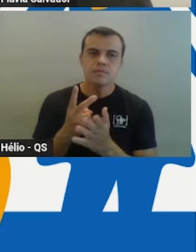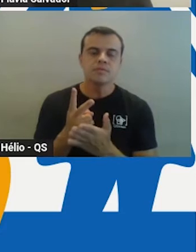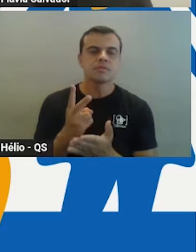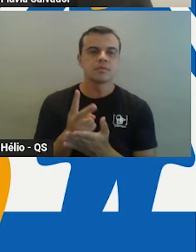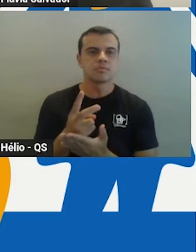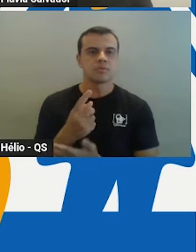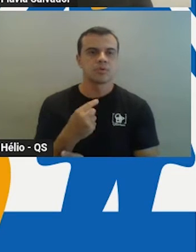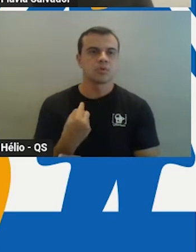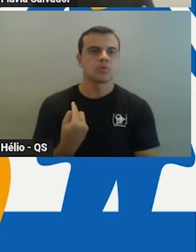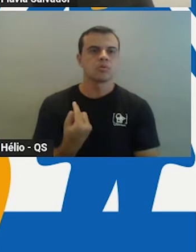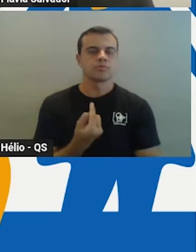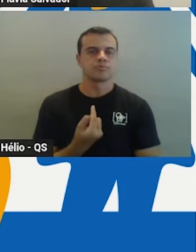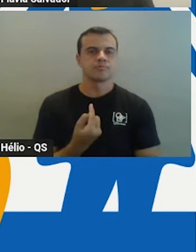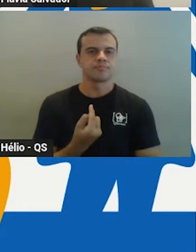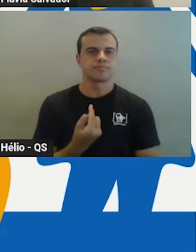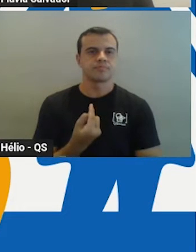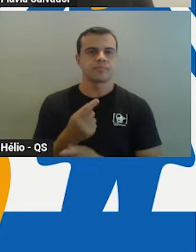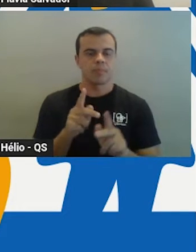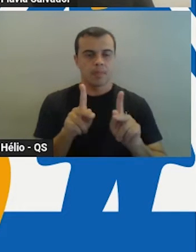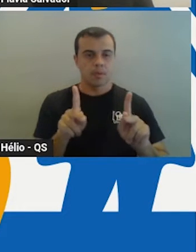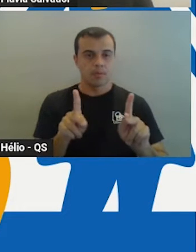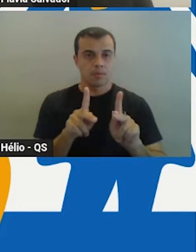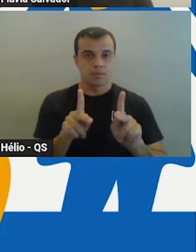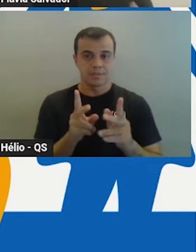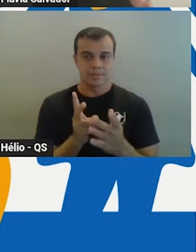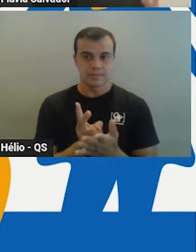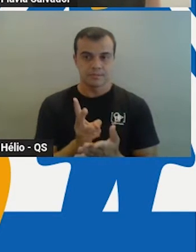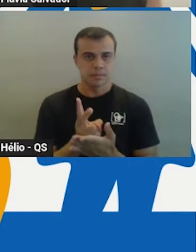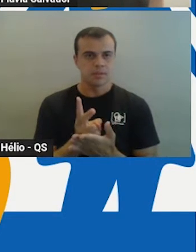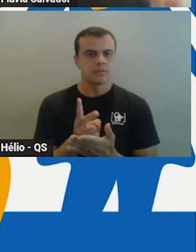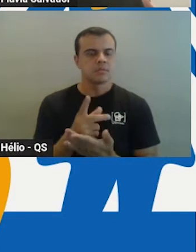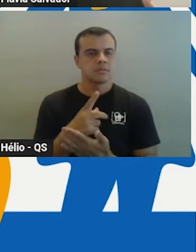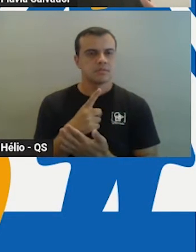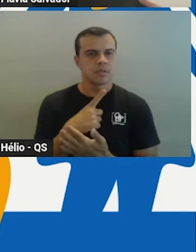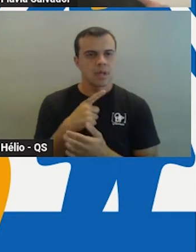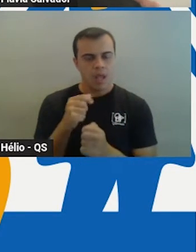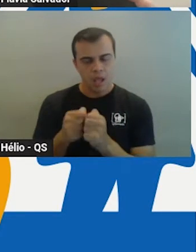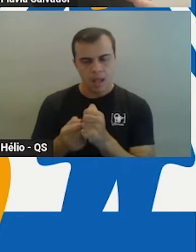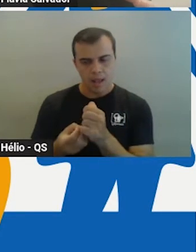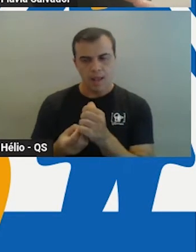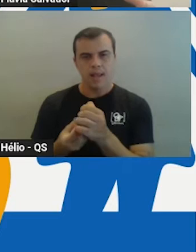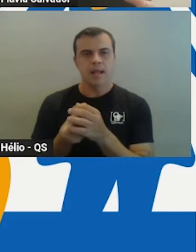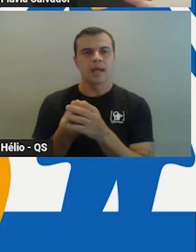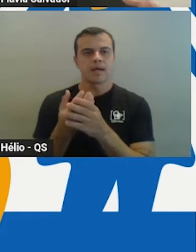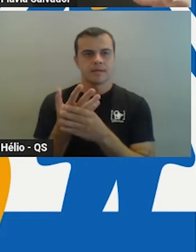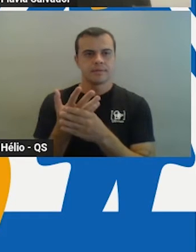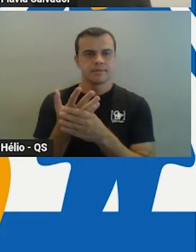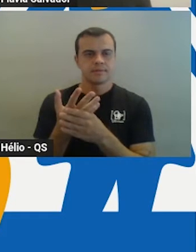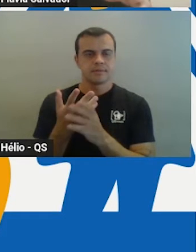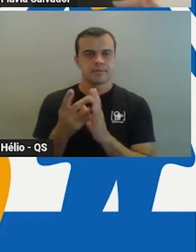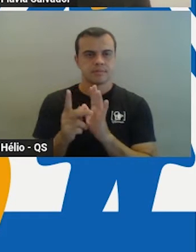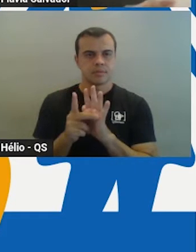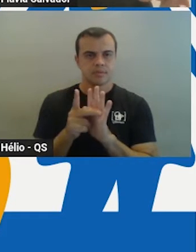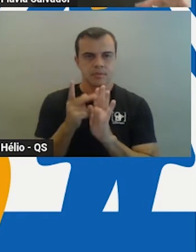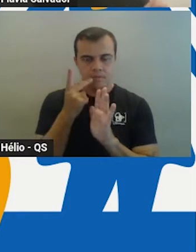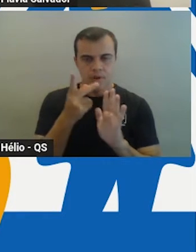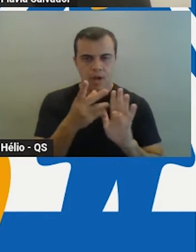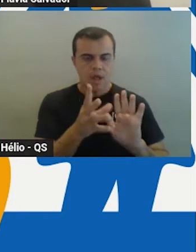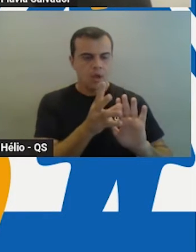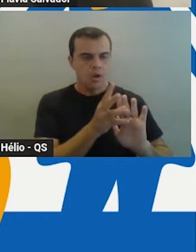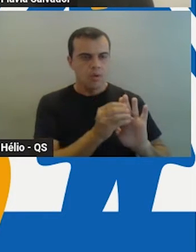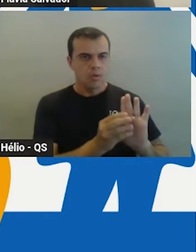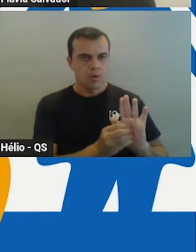função dos professores é justamente criar, trazer conteúdos,